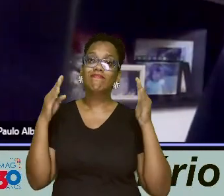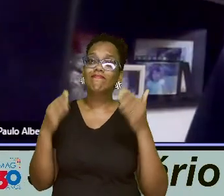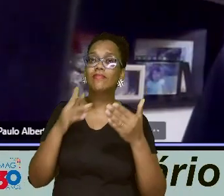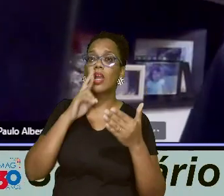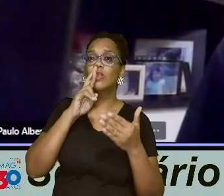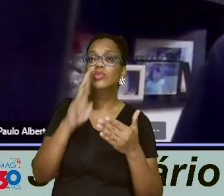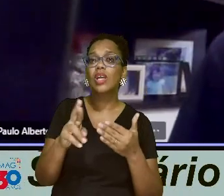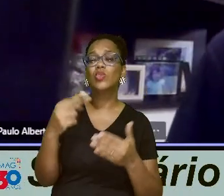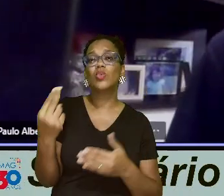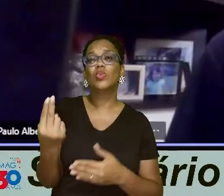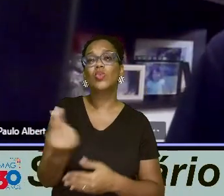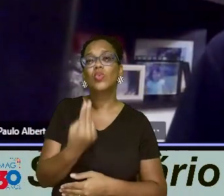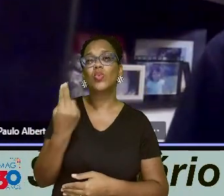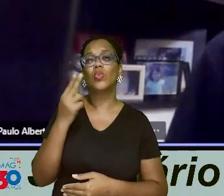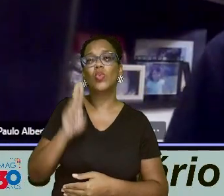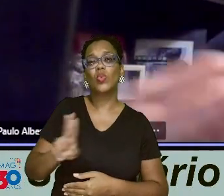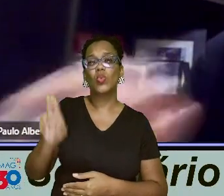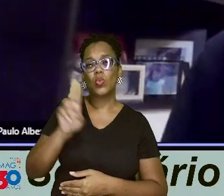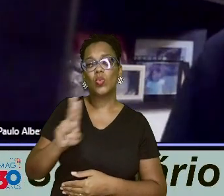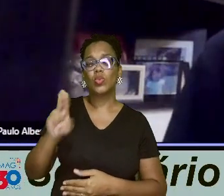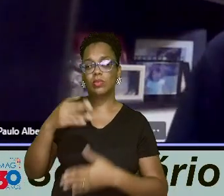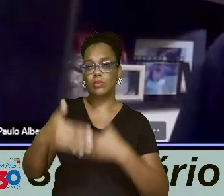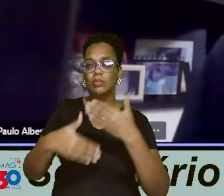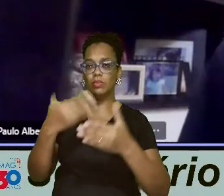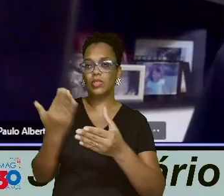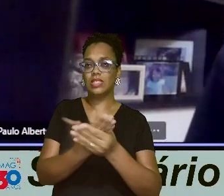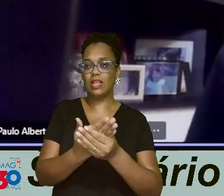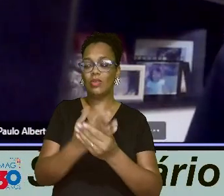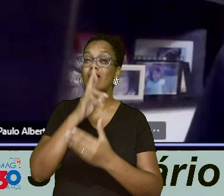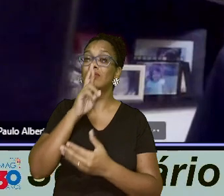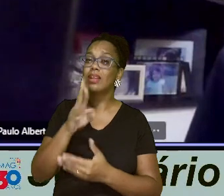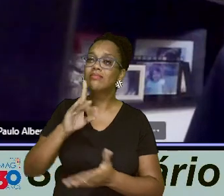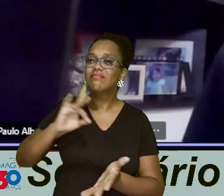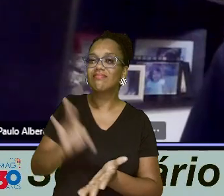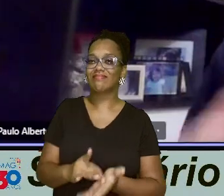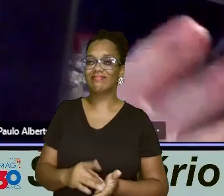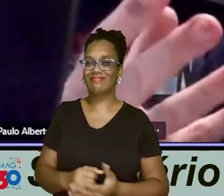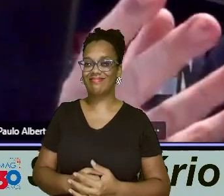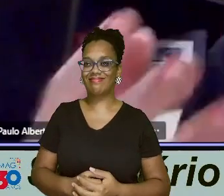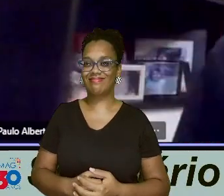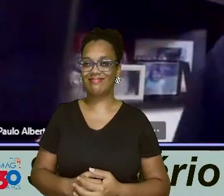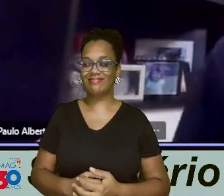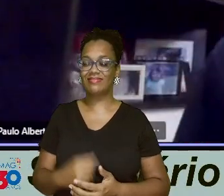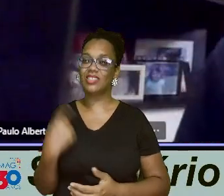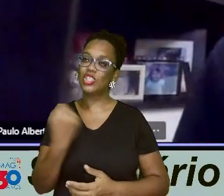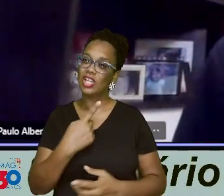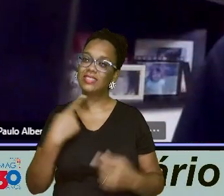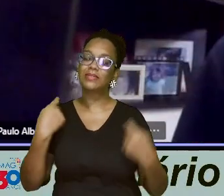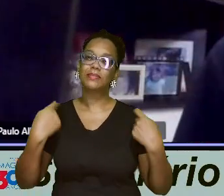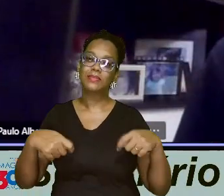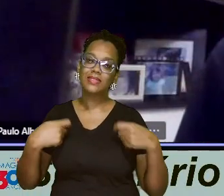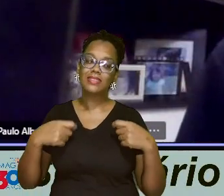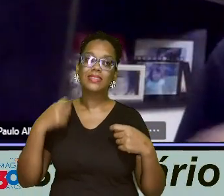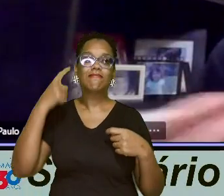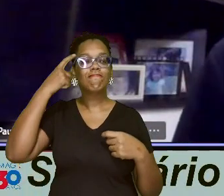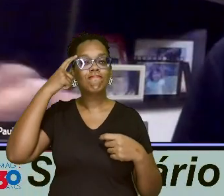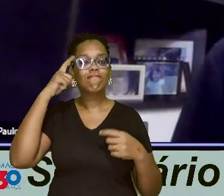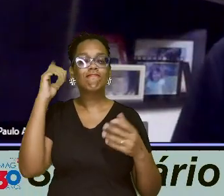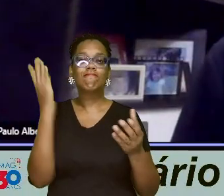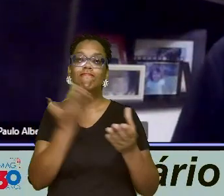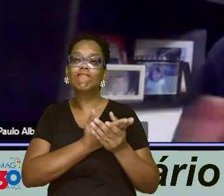do processo, para o resultado efetivo. Né? Devemos ficar com aqueles processos que realmente